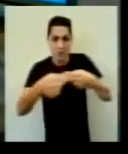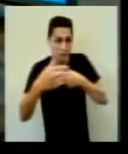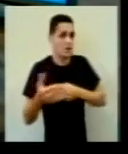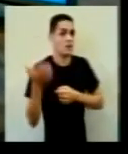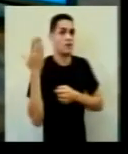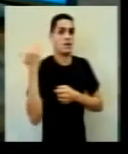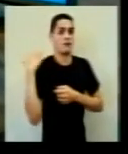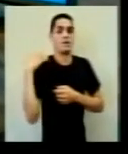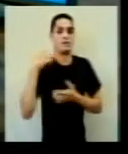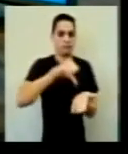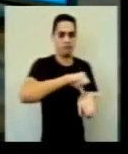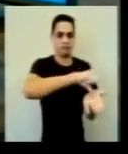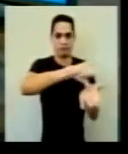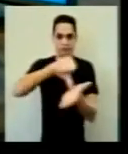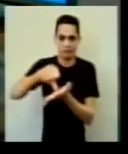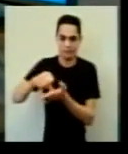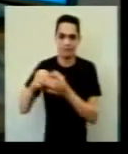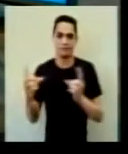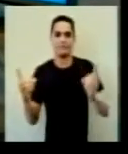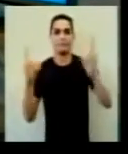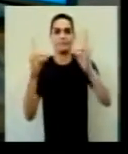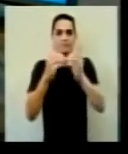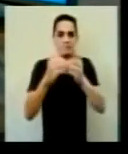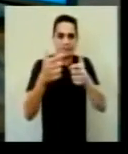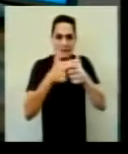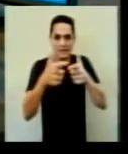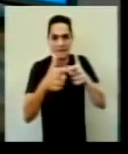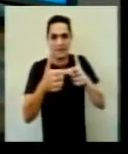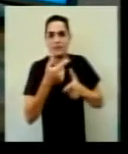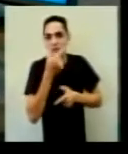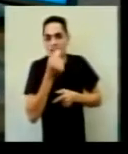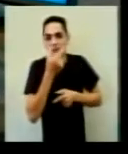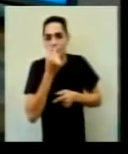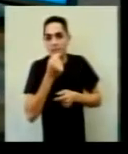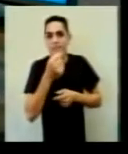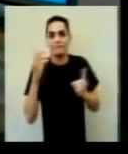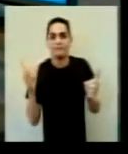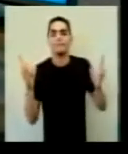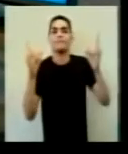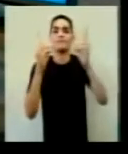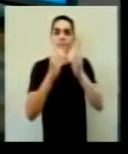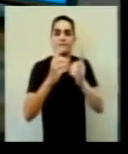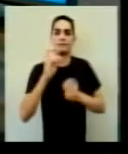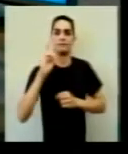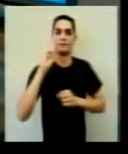4.073 casos. A semana passada, as nossas unidades